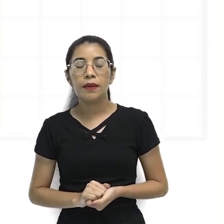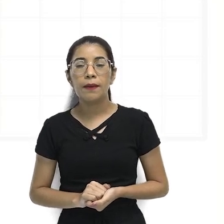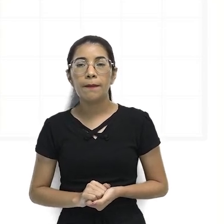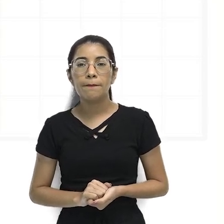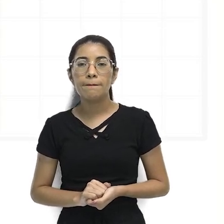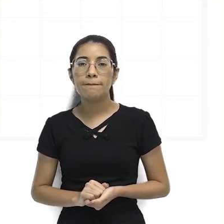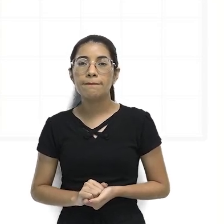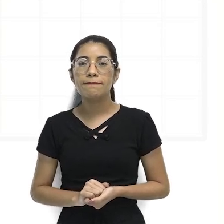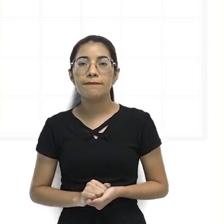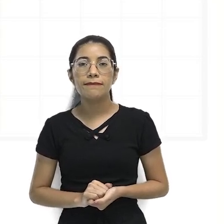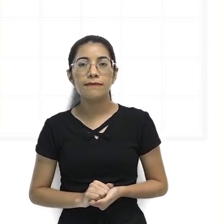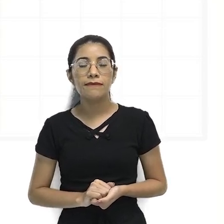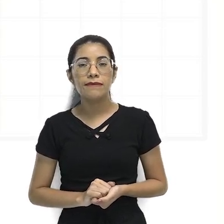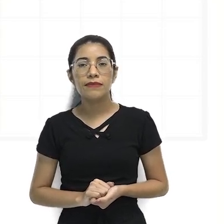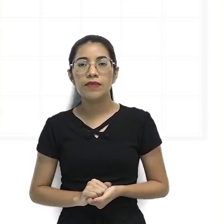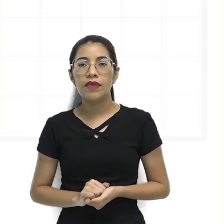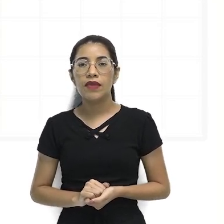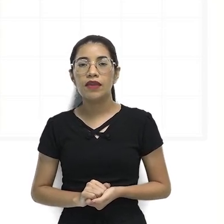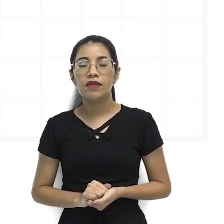Menos 4.